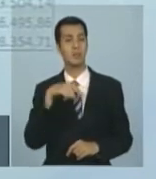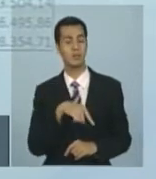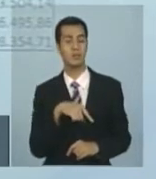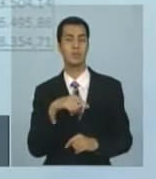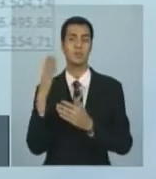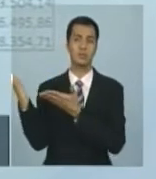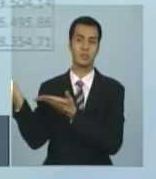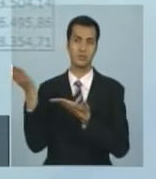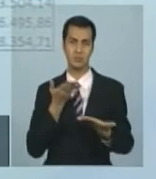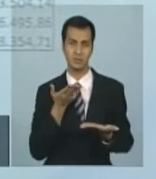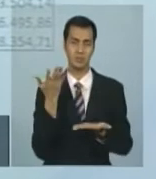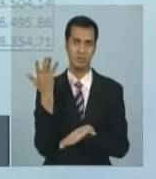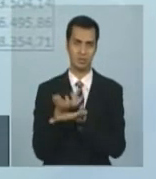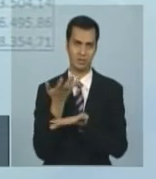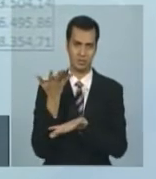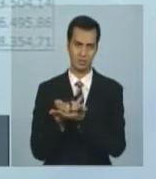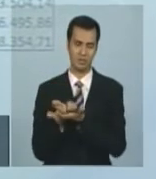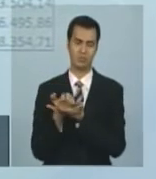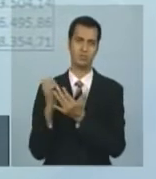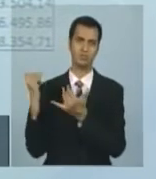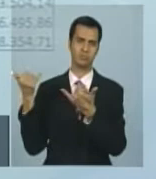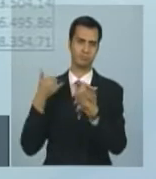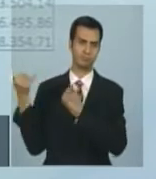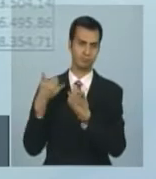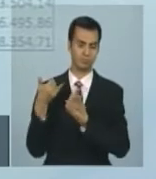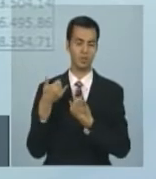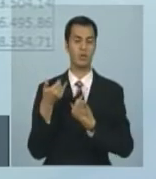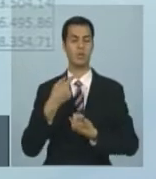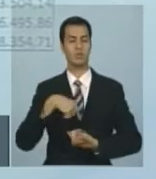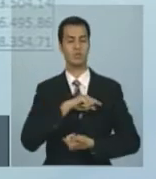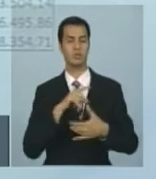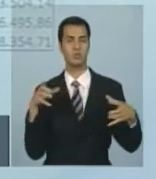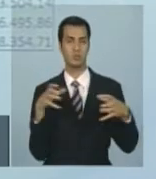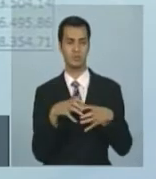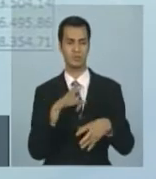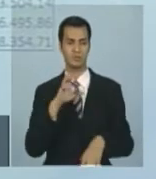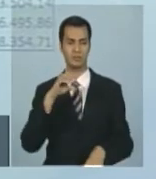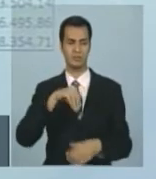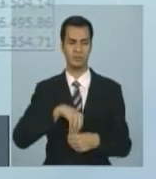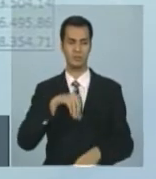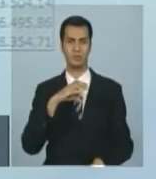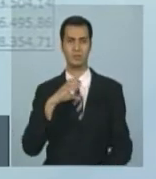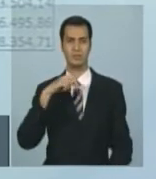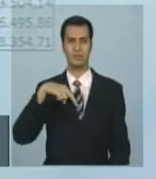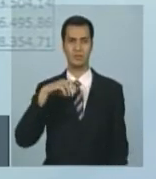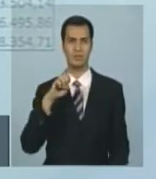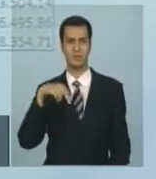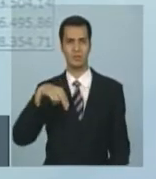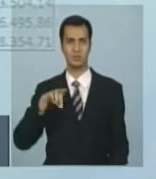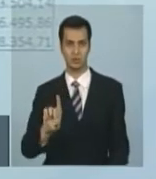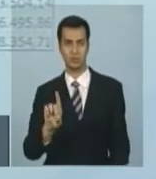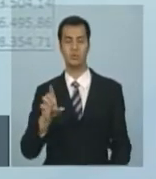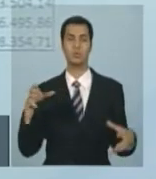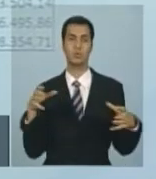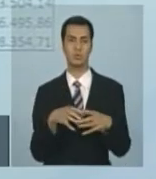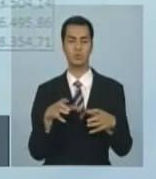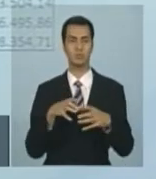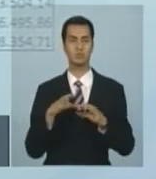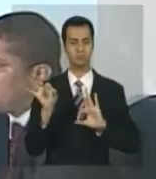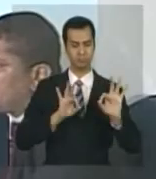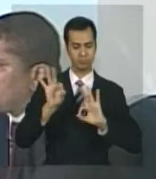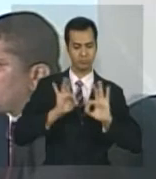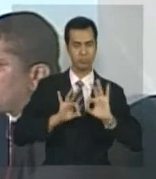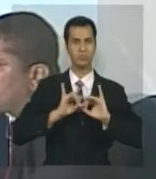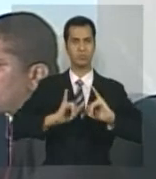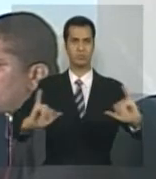ao Sistema de Defesa Civil dos estados e municípios. Nós estamos investindo nele, já estamos funcionando nele